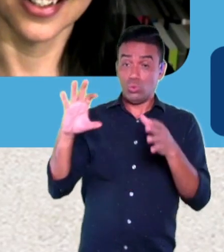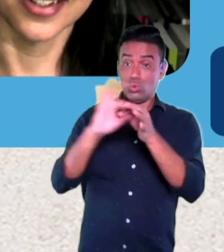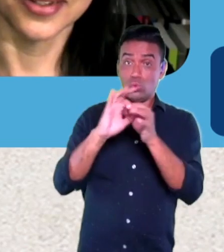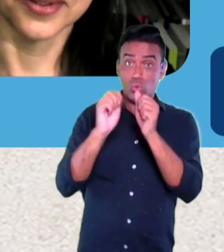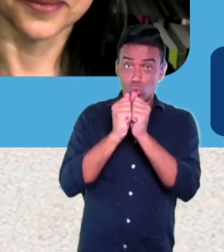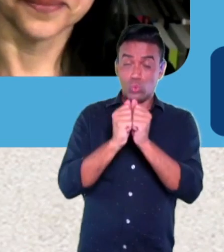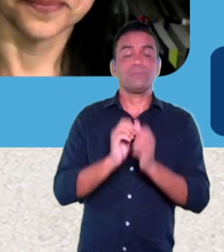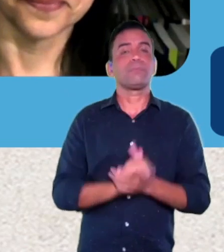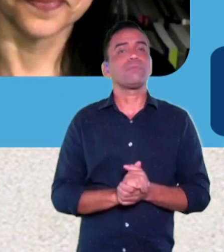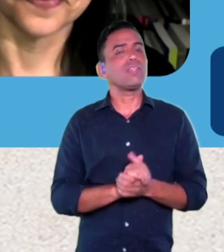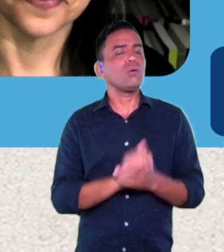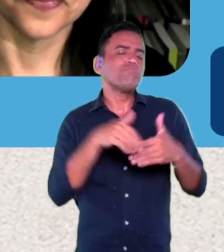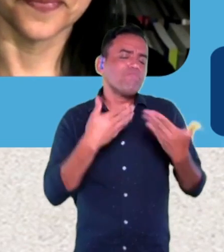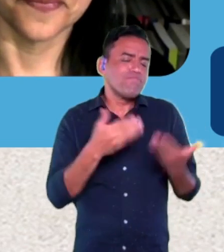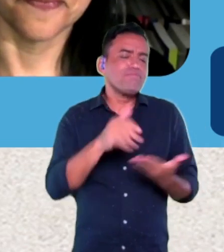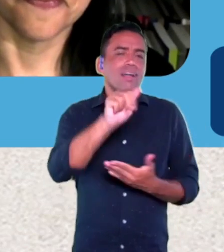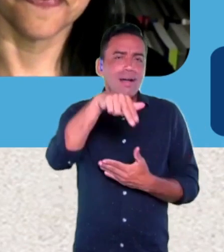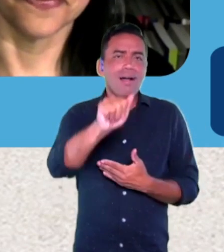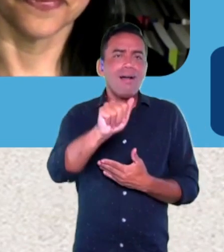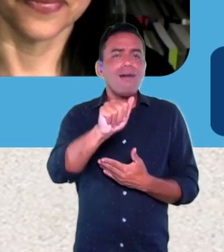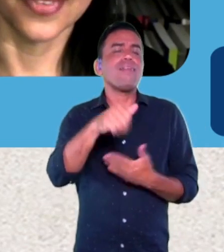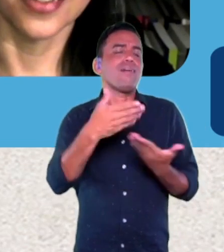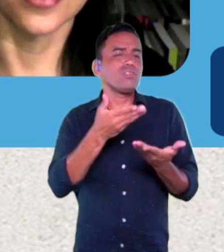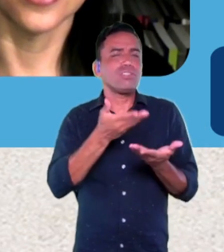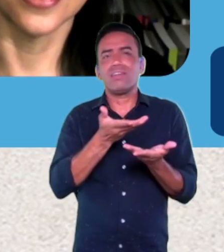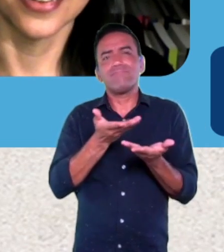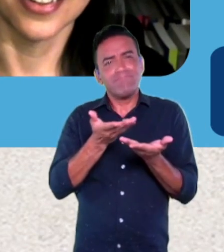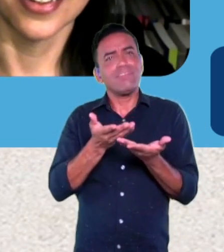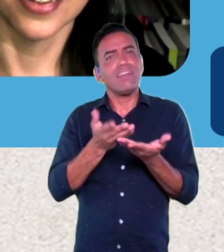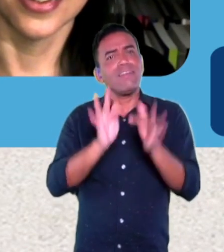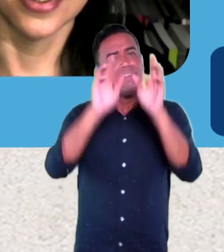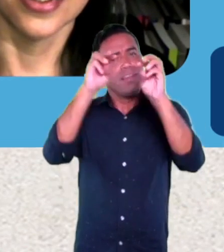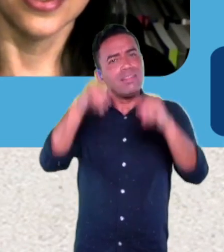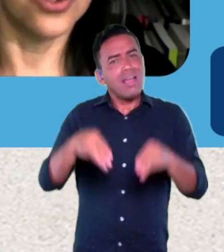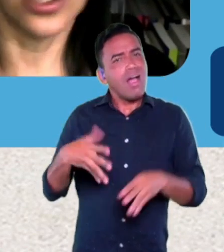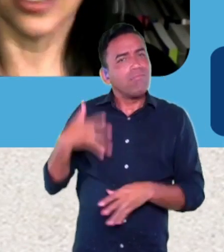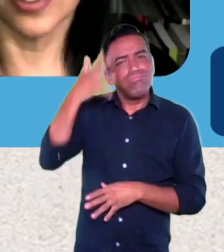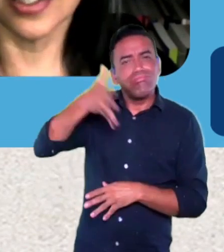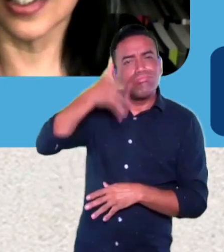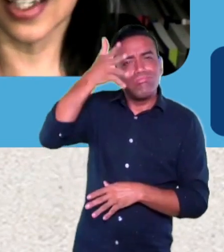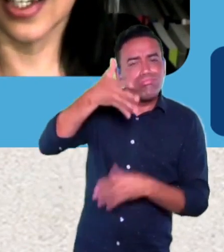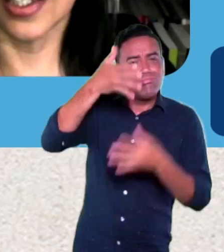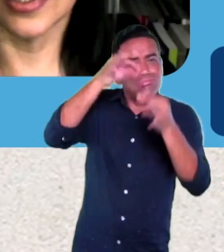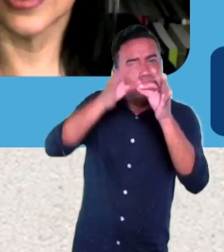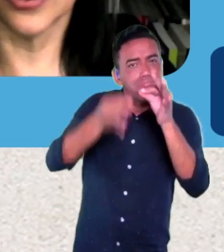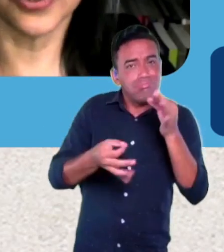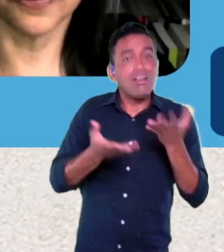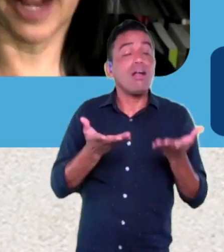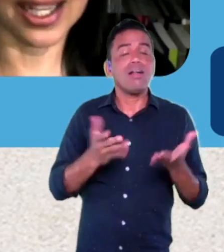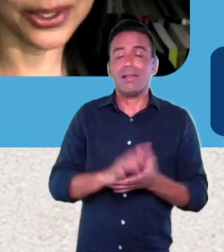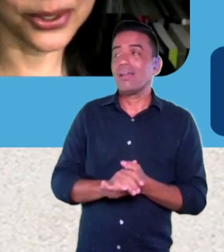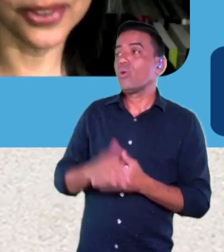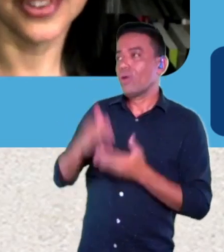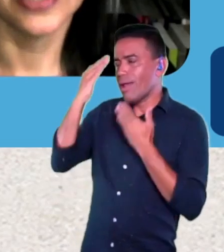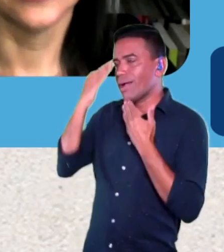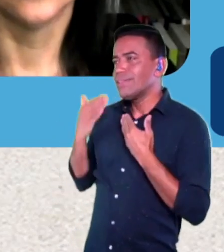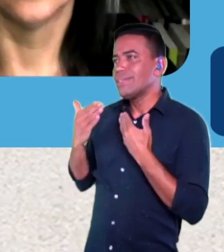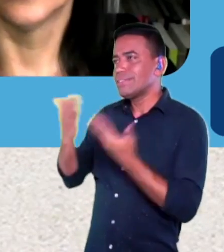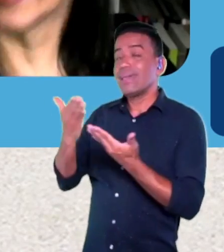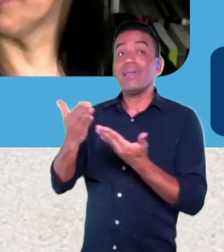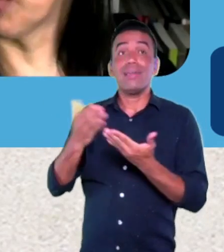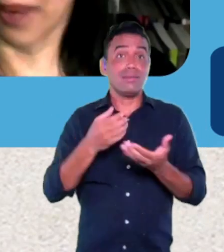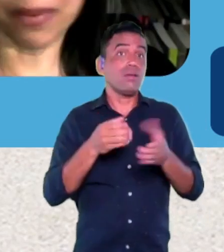Então, Ana, pode fazer suas considerações finais aqui, Não, eu deixar quero algum recado para agradecer, quem quer pelo ser espaço.